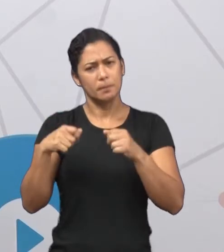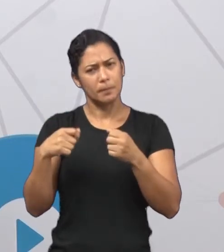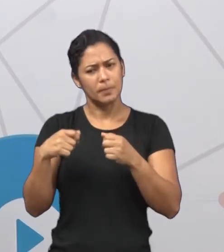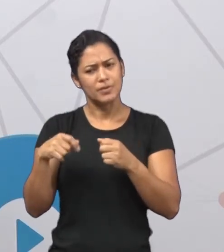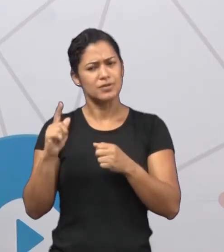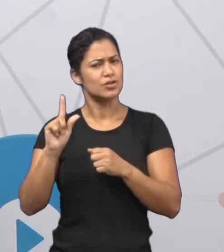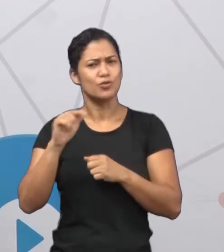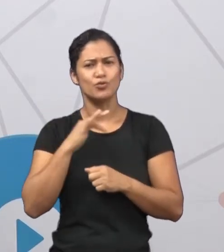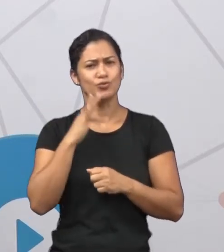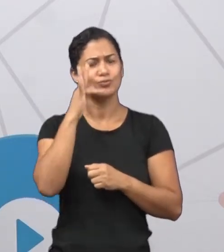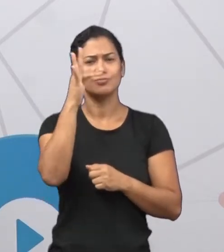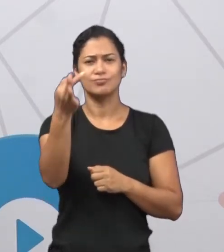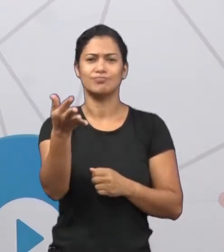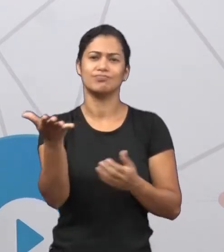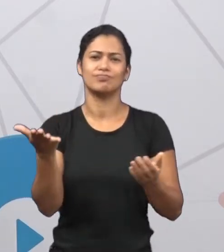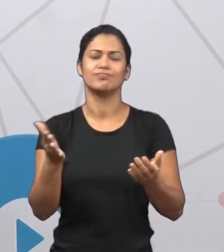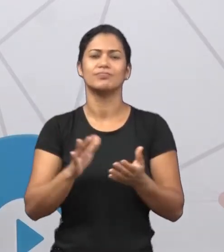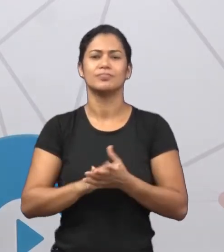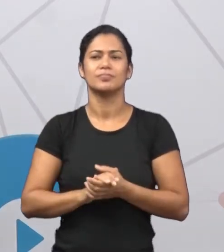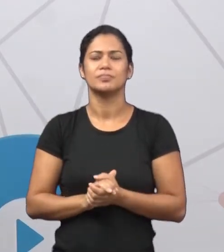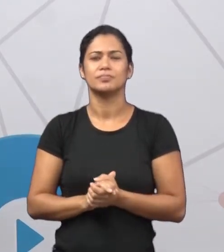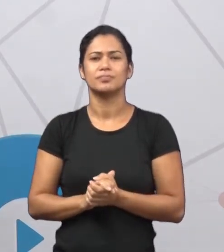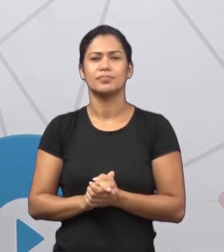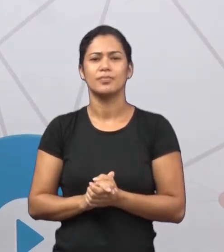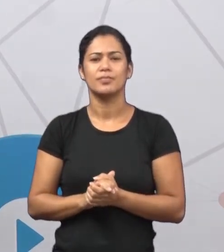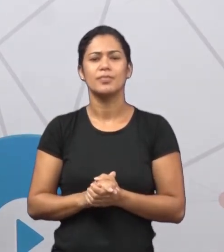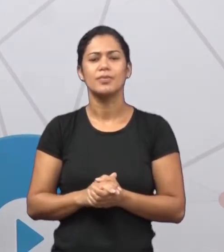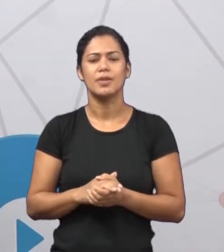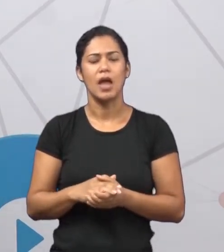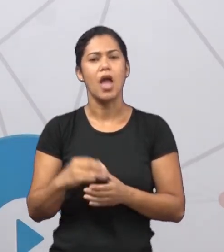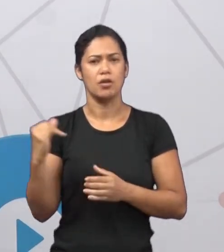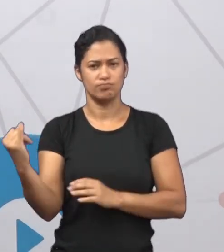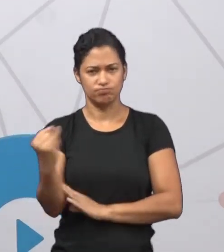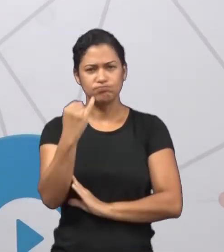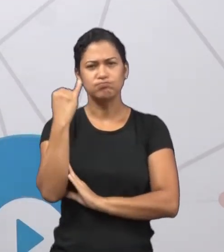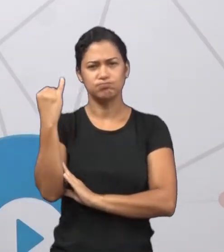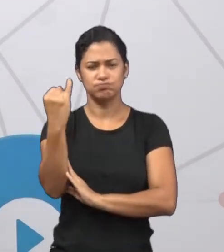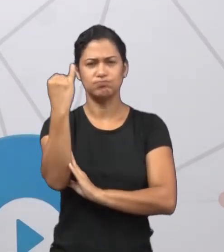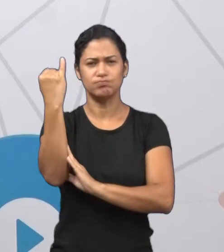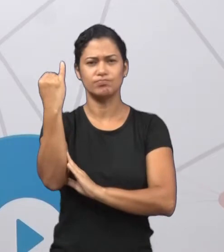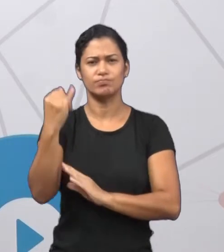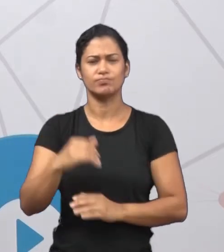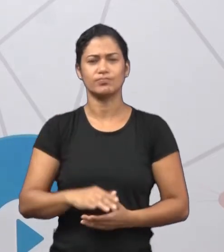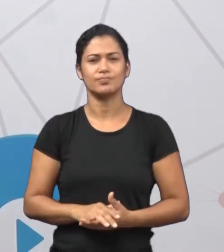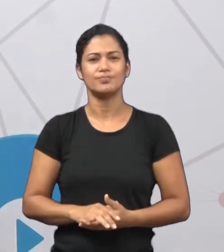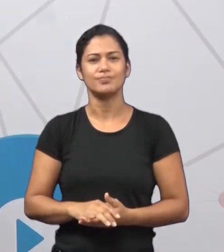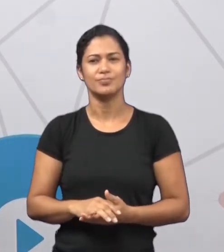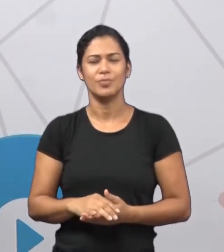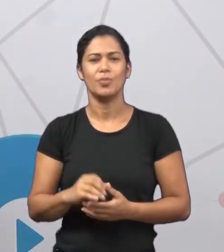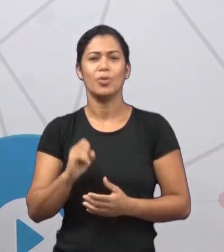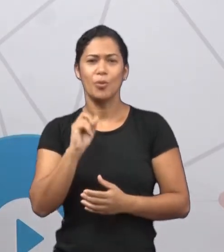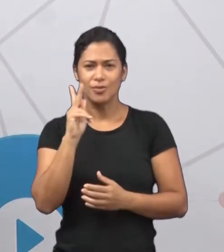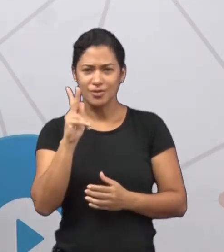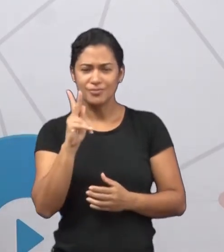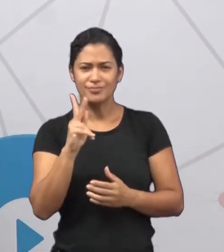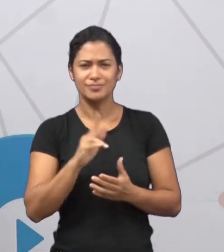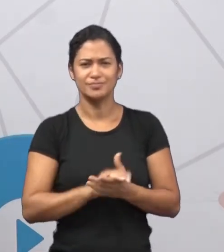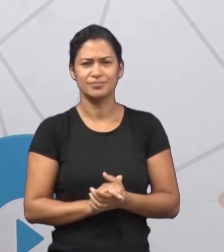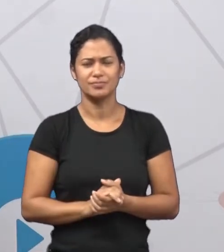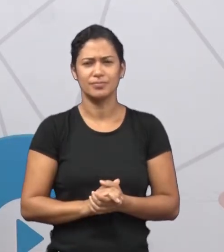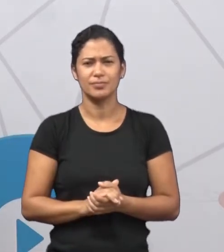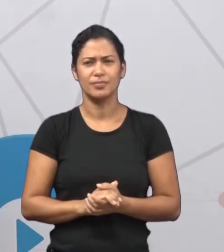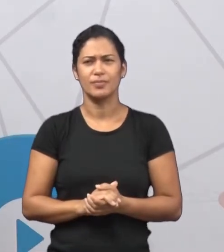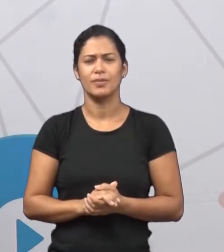deles. Nós nunca sabemos, né? Então o bairro ele é bastante importante. Ok, crianças? Só que lembra que eu